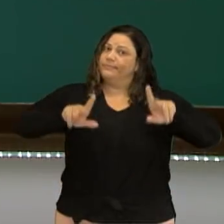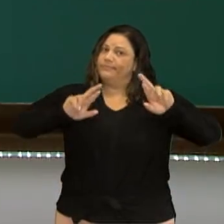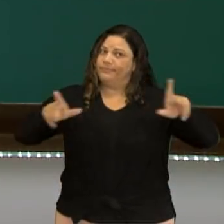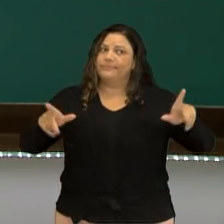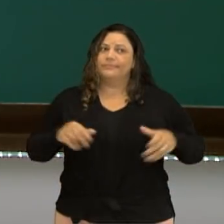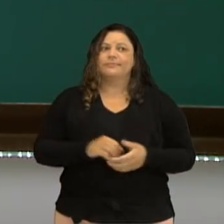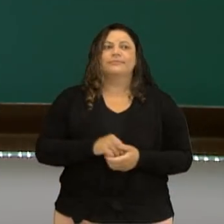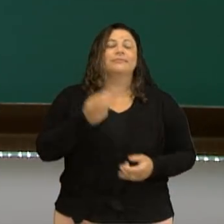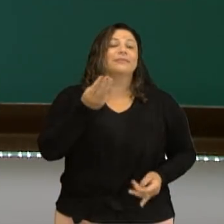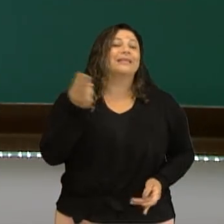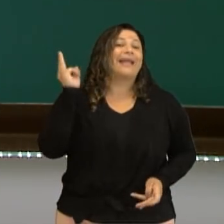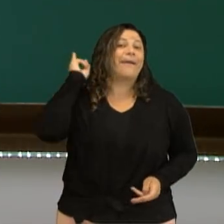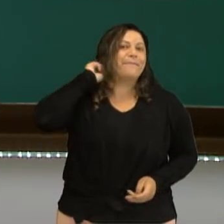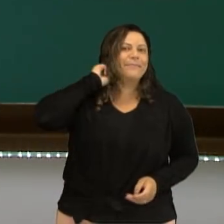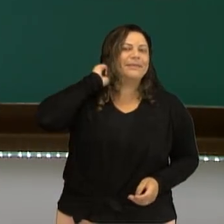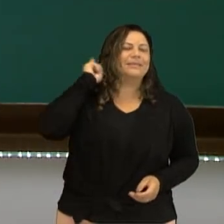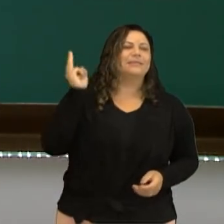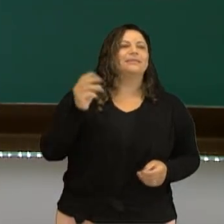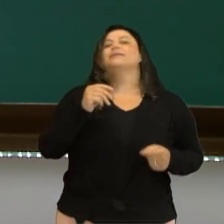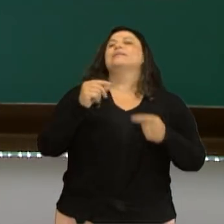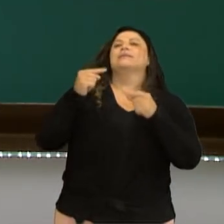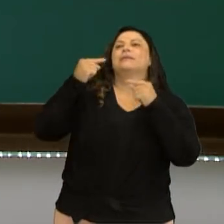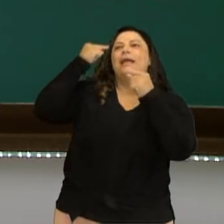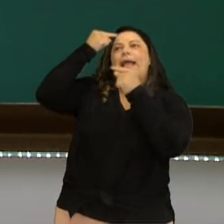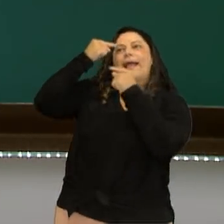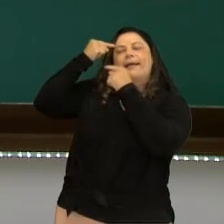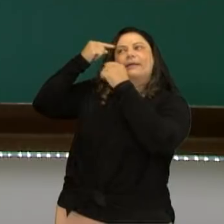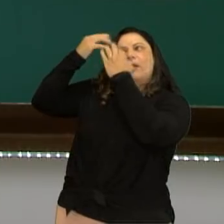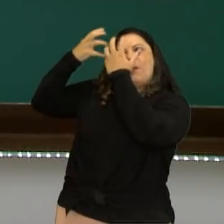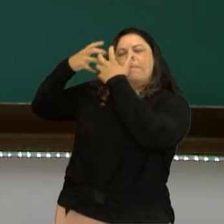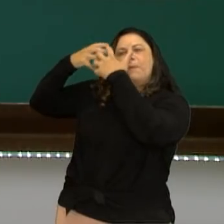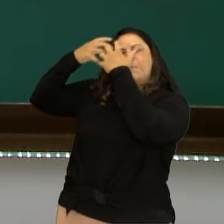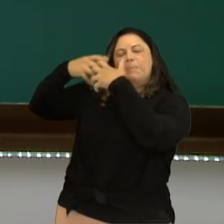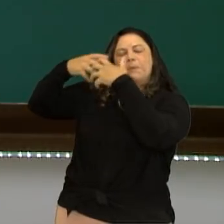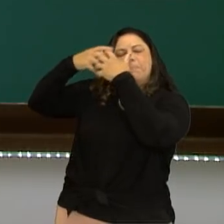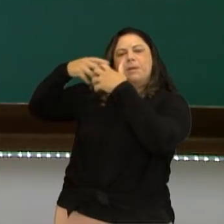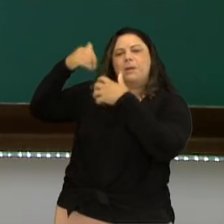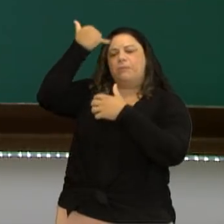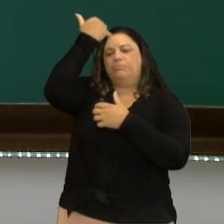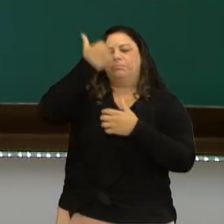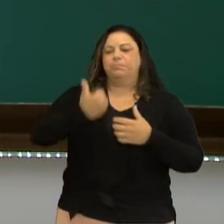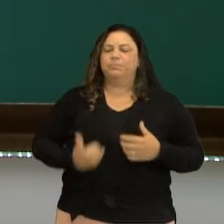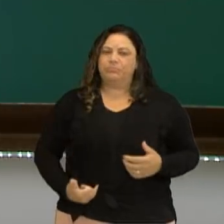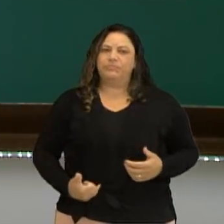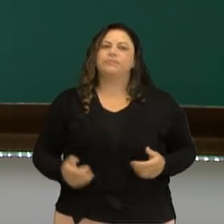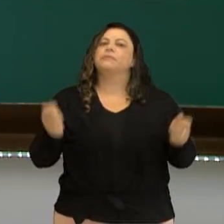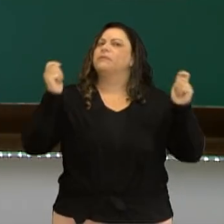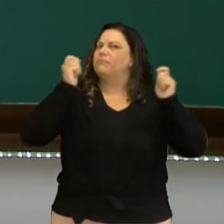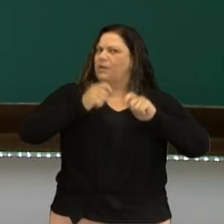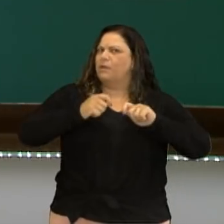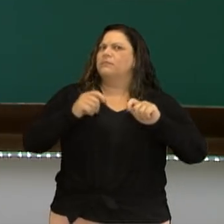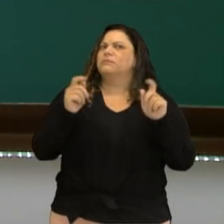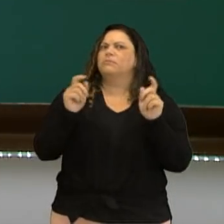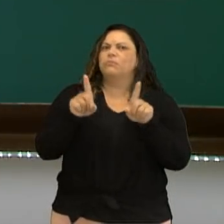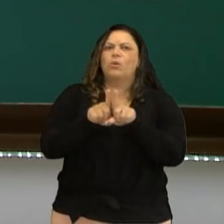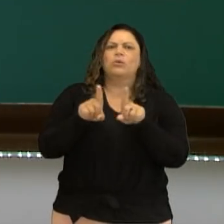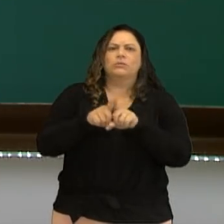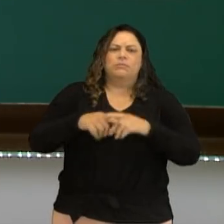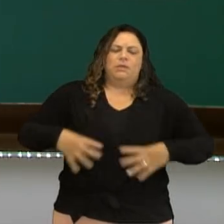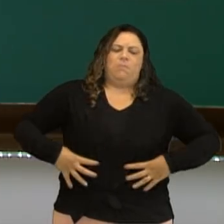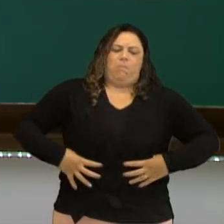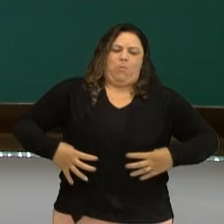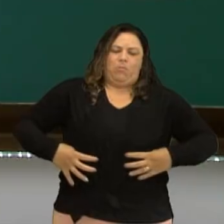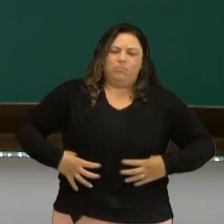exemplo, na meningite, nas meninges, na região do nosso sistema nervoso central. Mas pode ser, por exemplo, nos